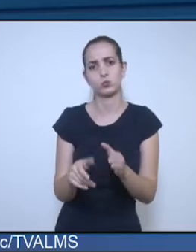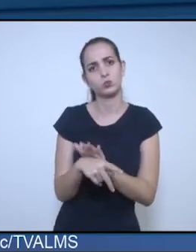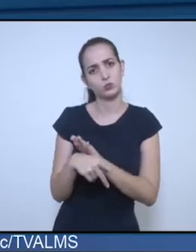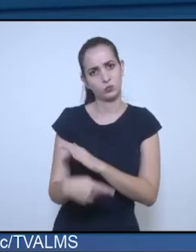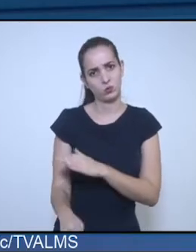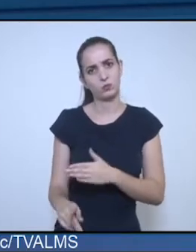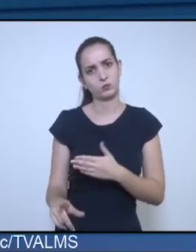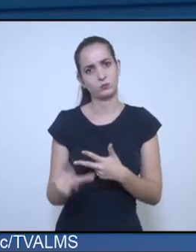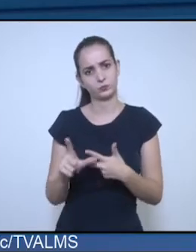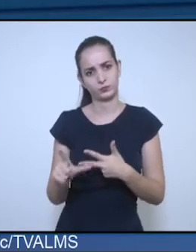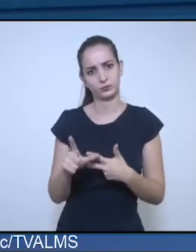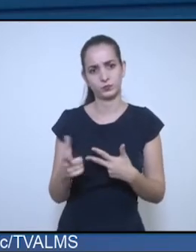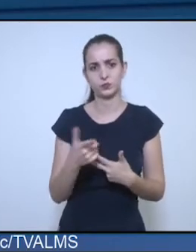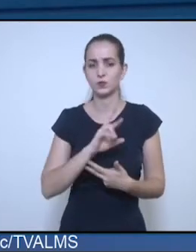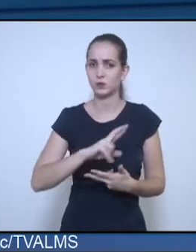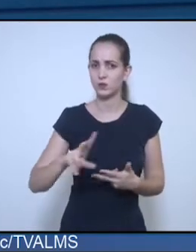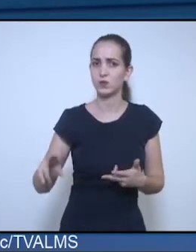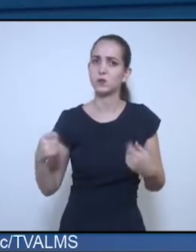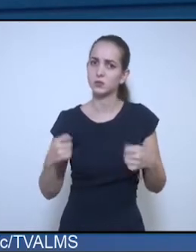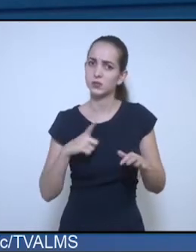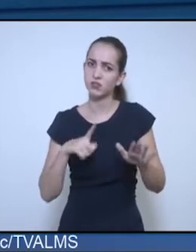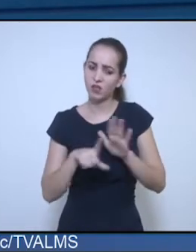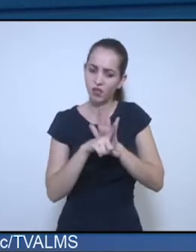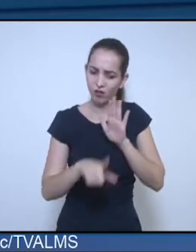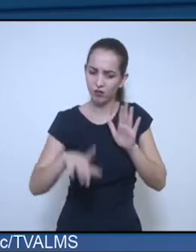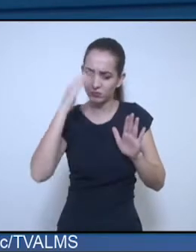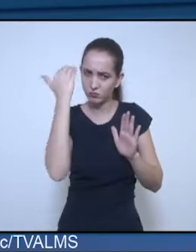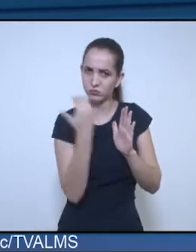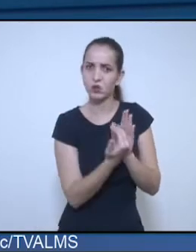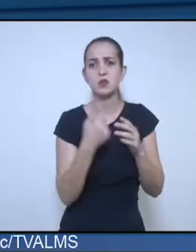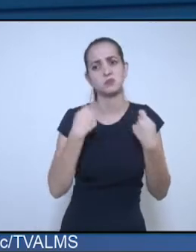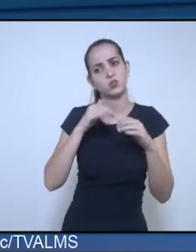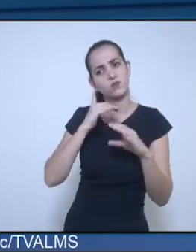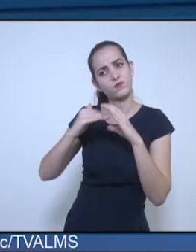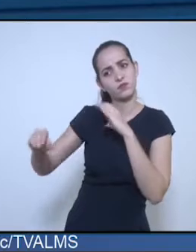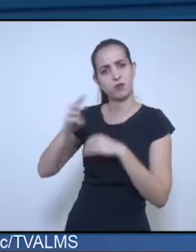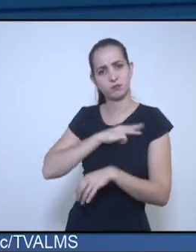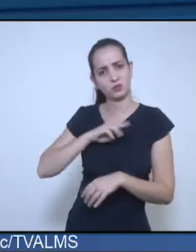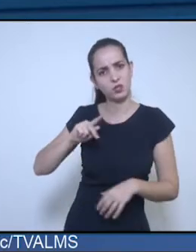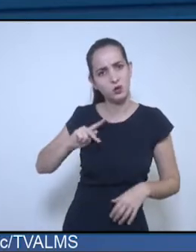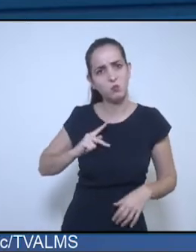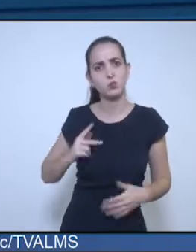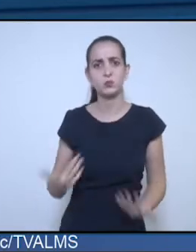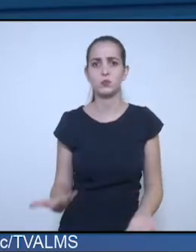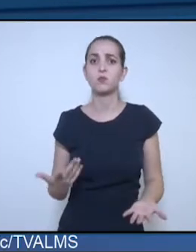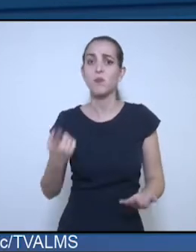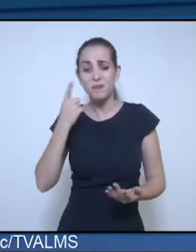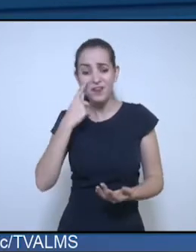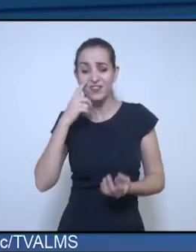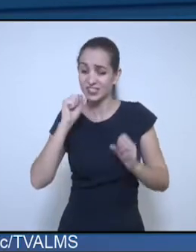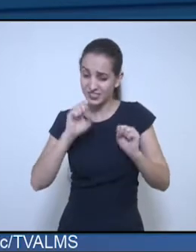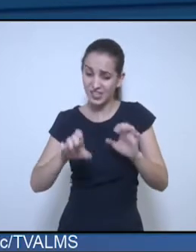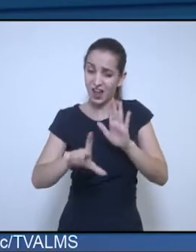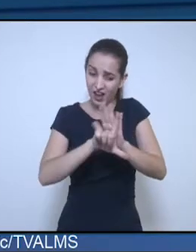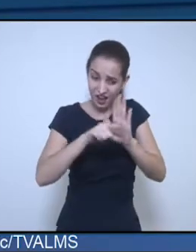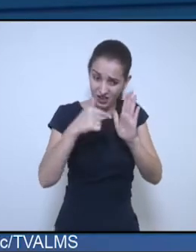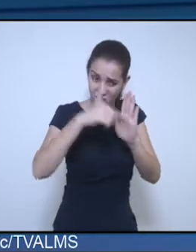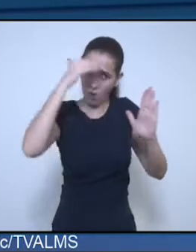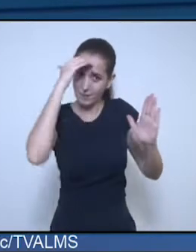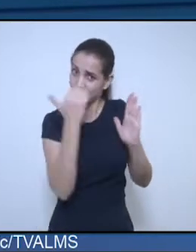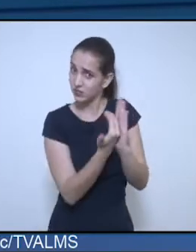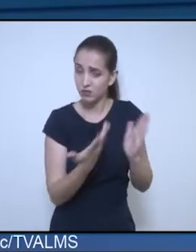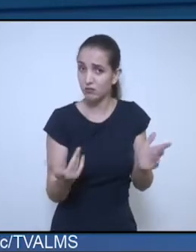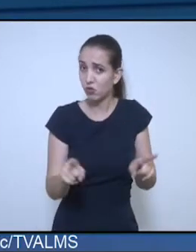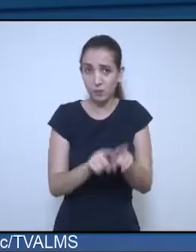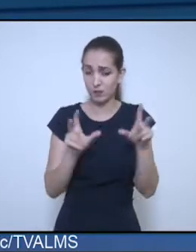legislativa. Além de enviar ao Ministério Público, envia essa comissão para que possa verificar o cumprimento das leis. A Câmara